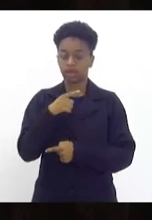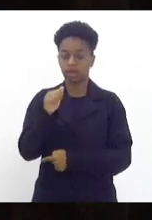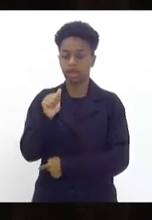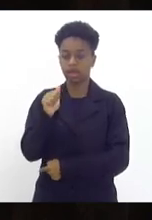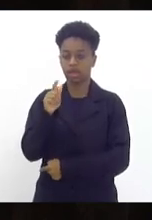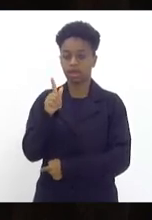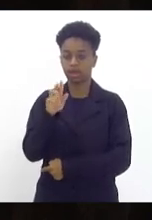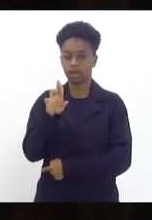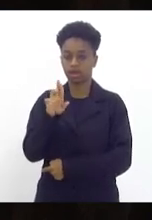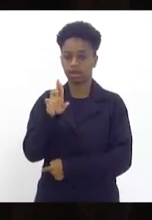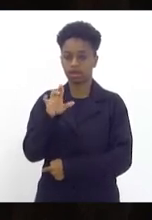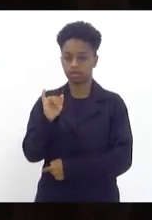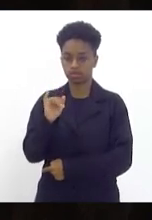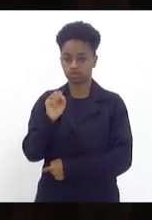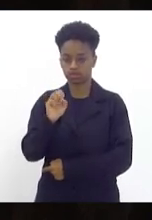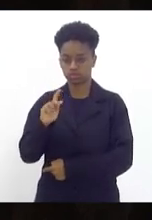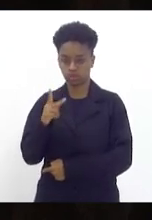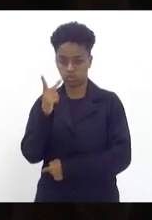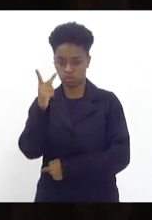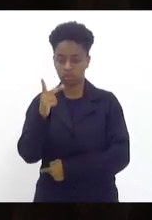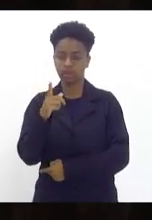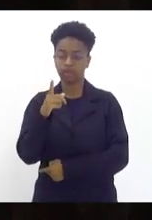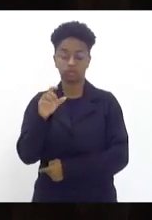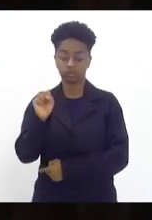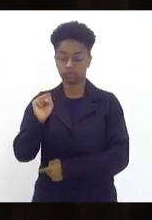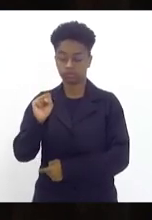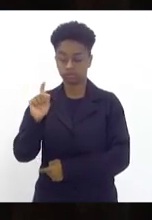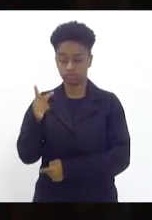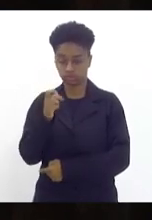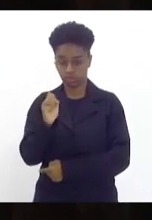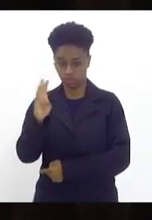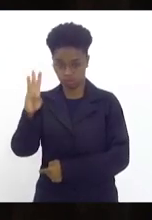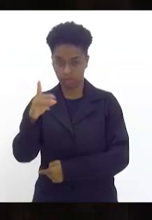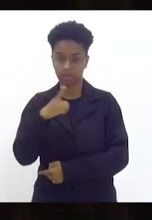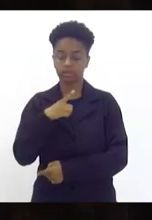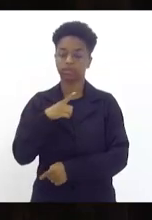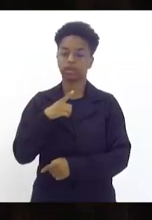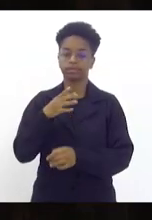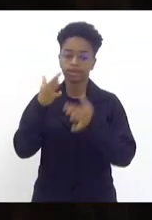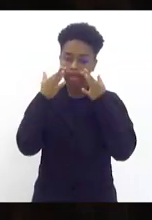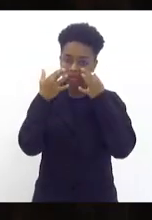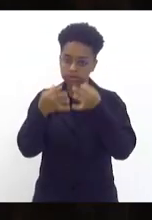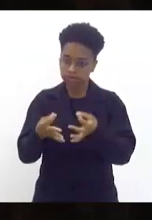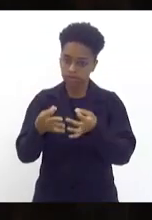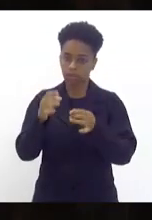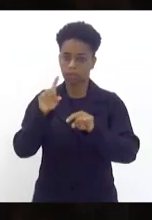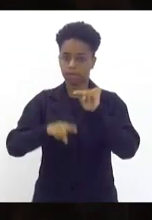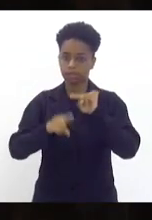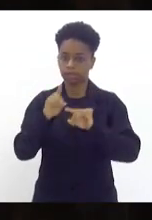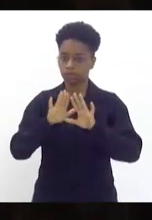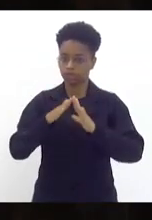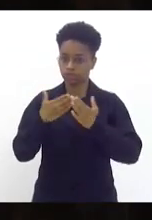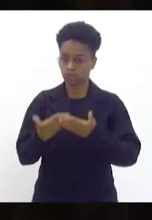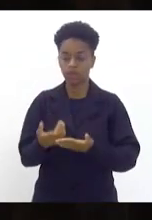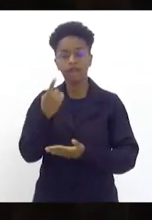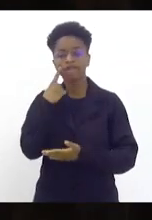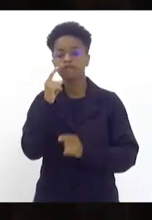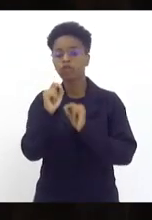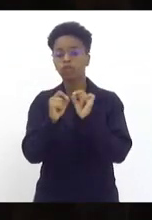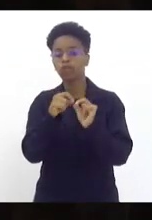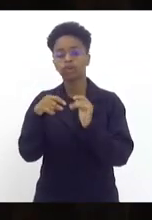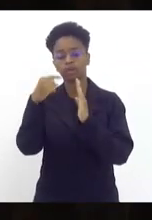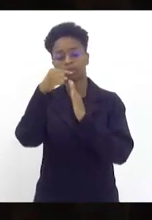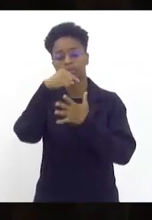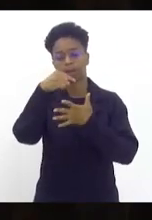estavam lá de olho no material escolar. Mães que também se juntaram de olho no material escolar. Vamos ver o que tem aqui.